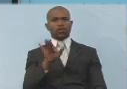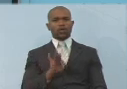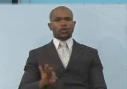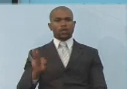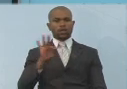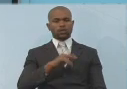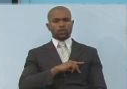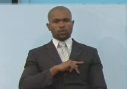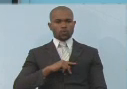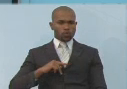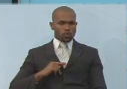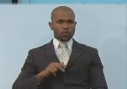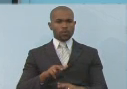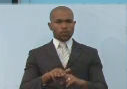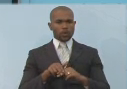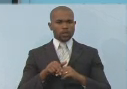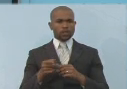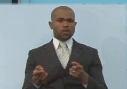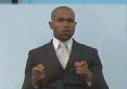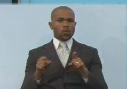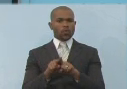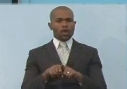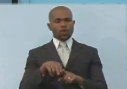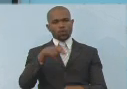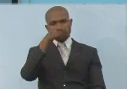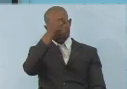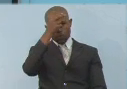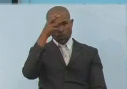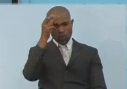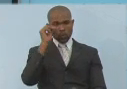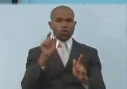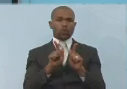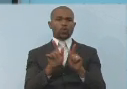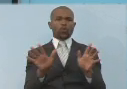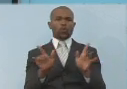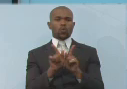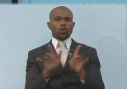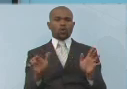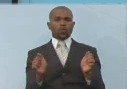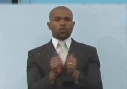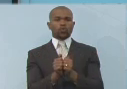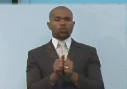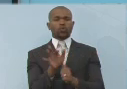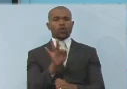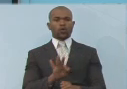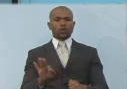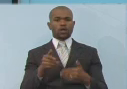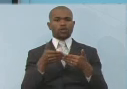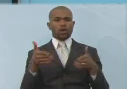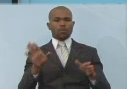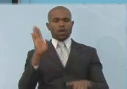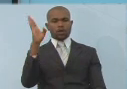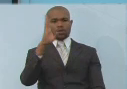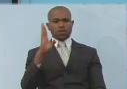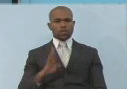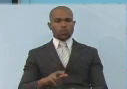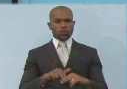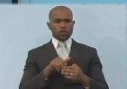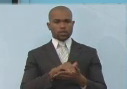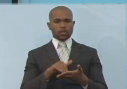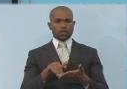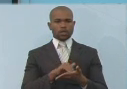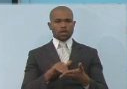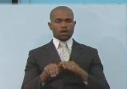públicas, por meio do convênio que a Prefeitura de Guarulhos tem com a Universidade Aberta do Brasil, por meio da Secretaria